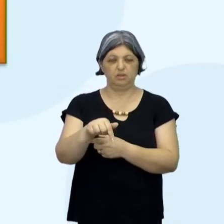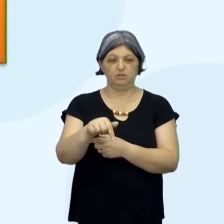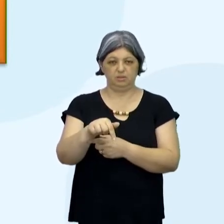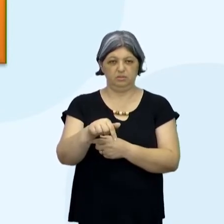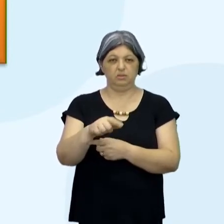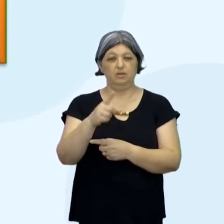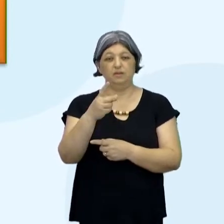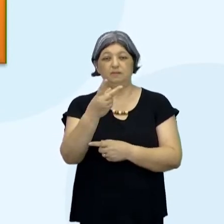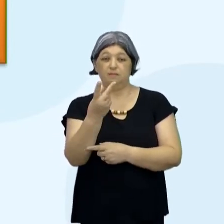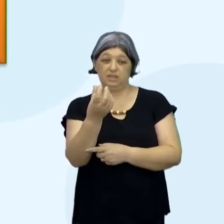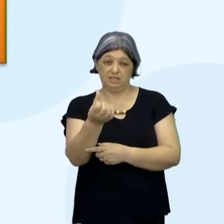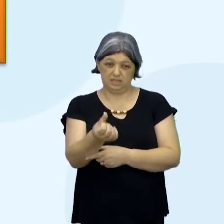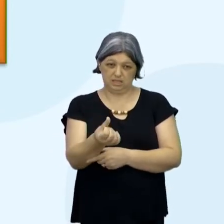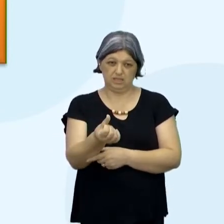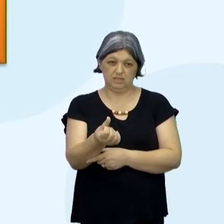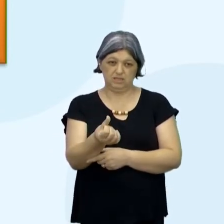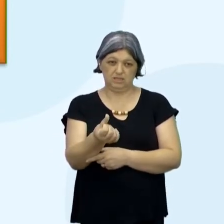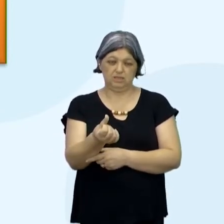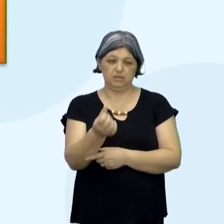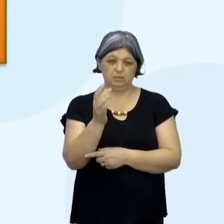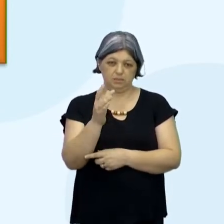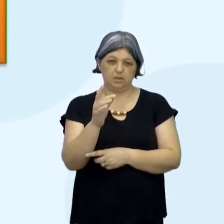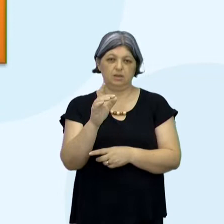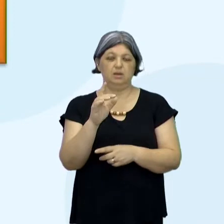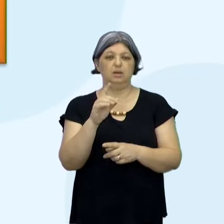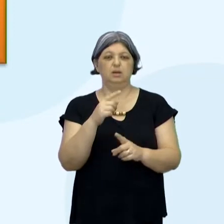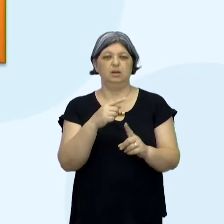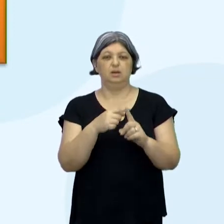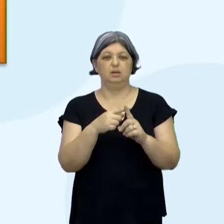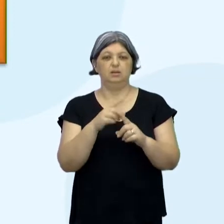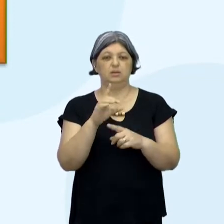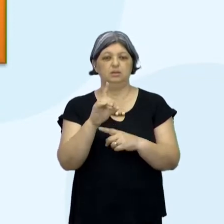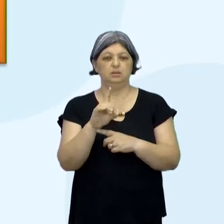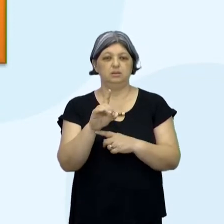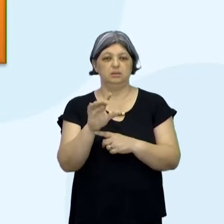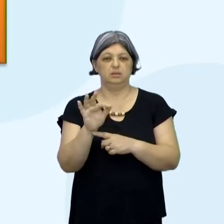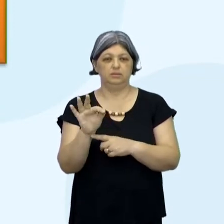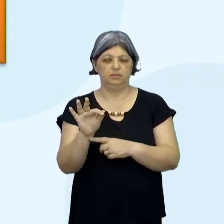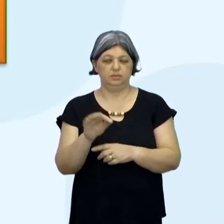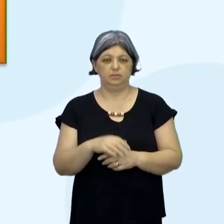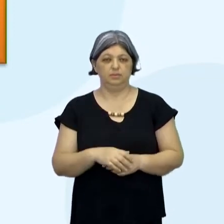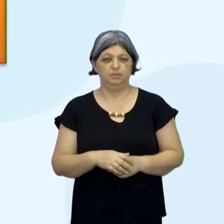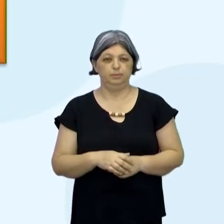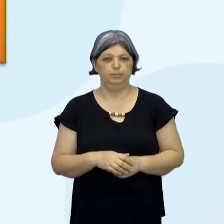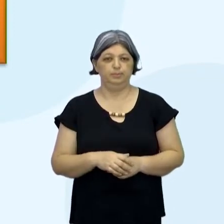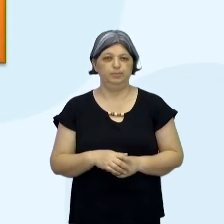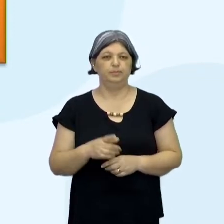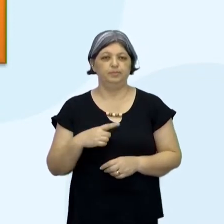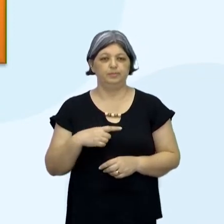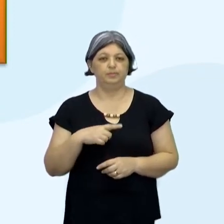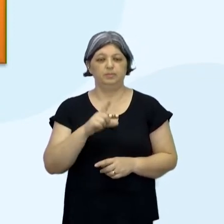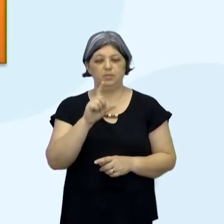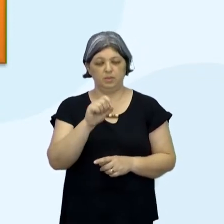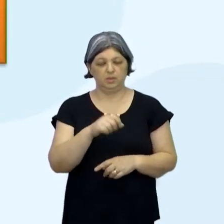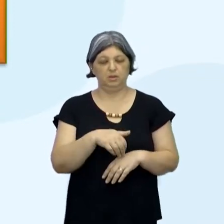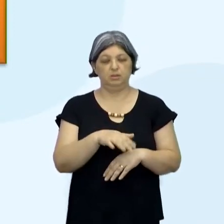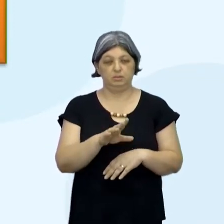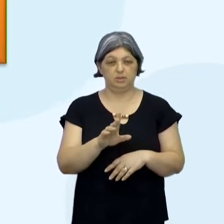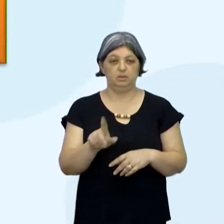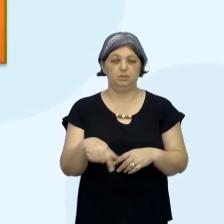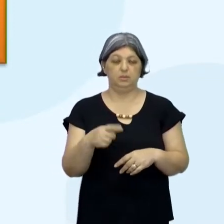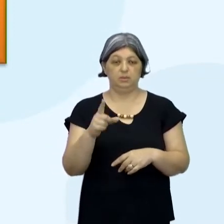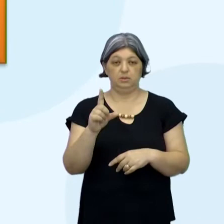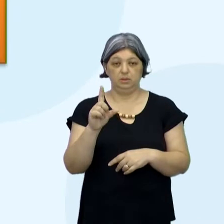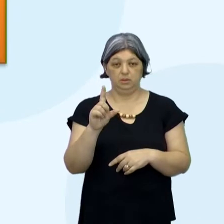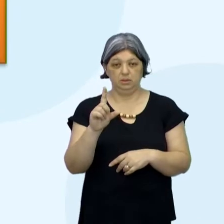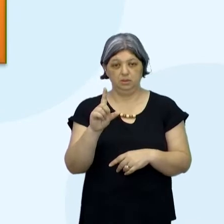26 estados mais o Distrito Federal. Daí a primeira tabela tem os 10 mais populosos, depois os